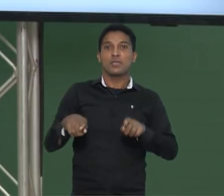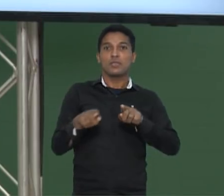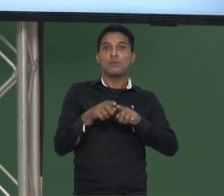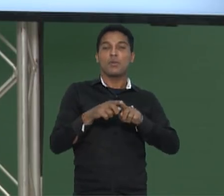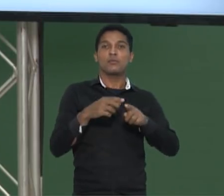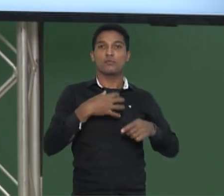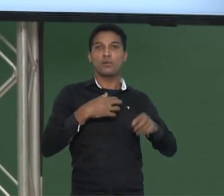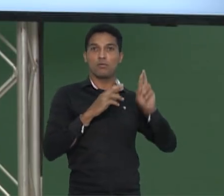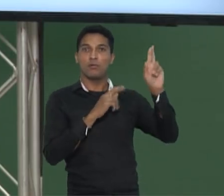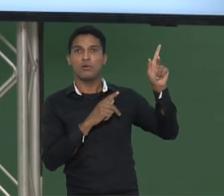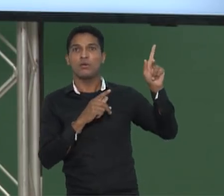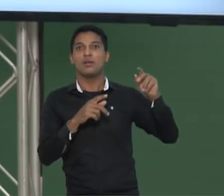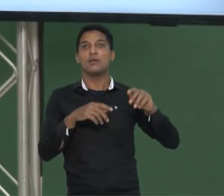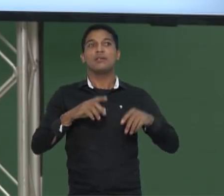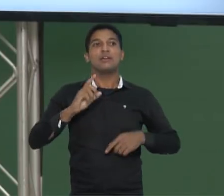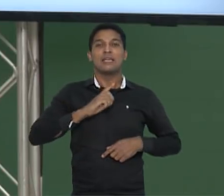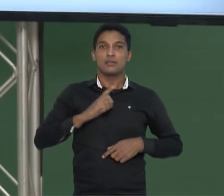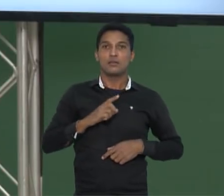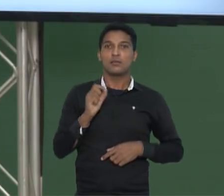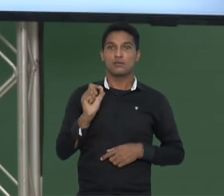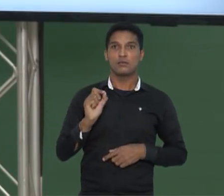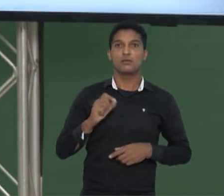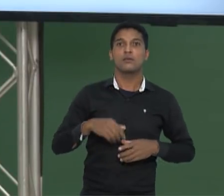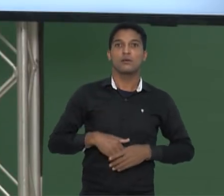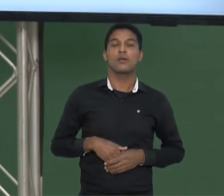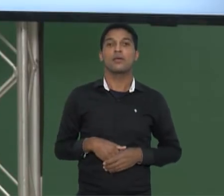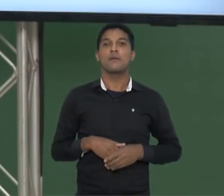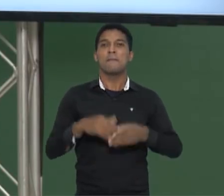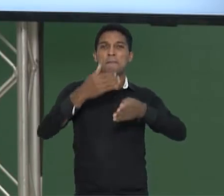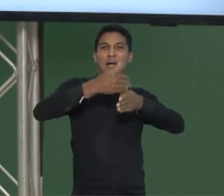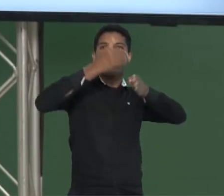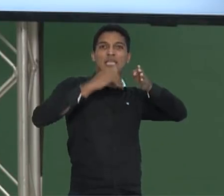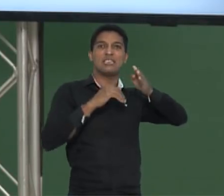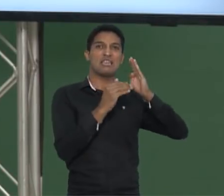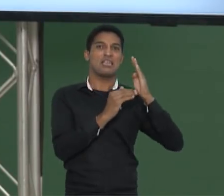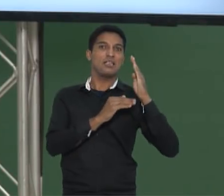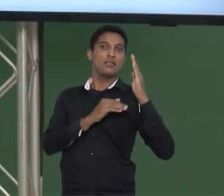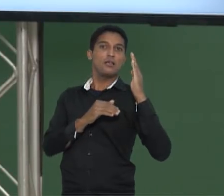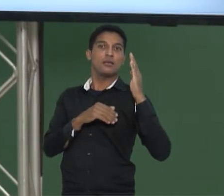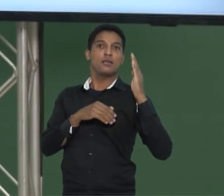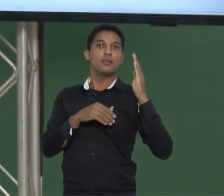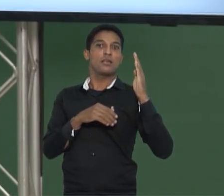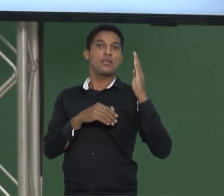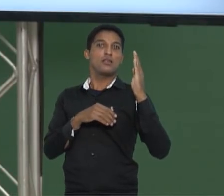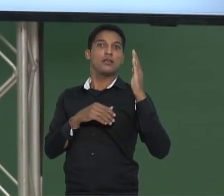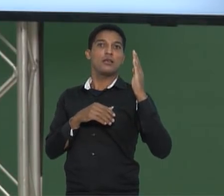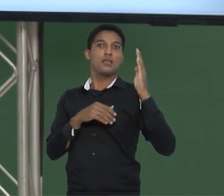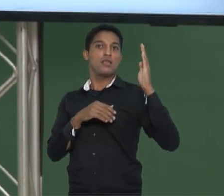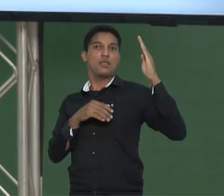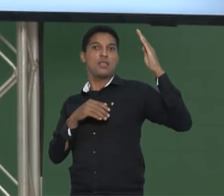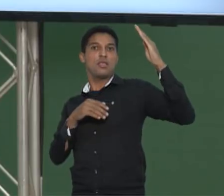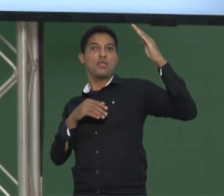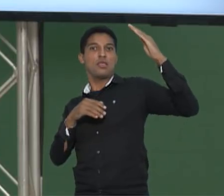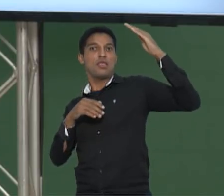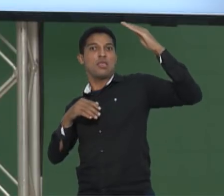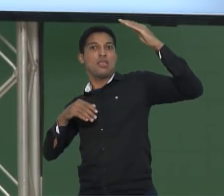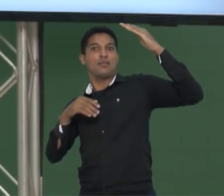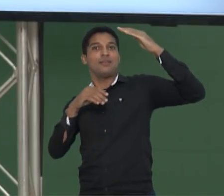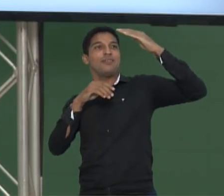uma inclinação ao contrário, para fora, né? Onde o atleta tem que quase que se pendurar no